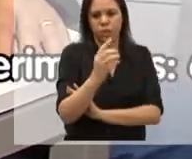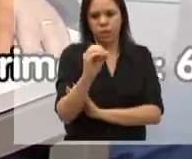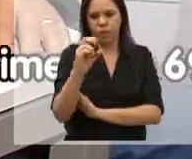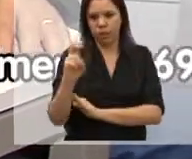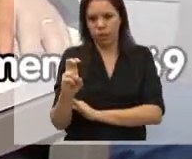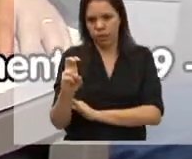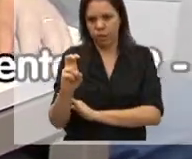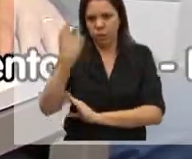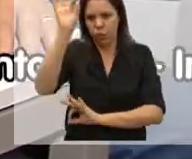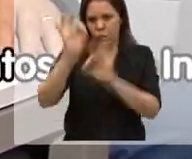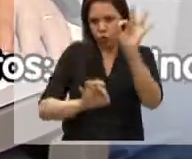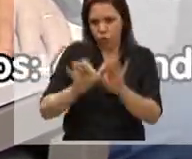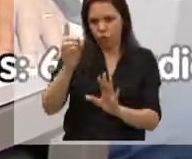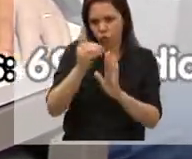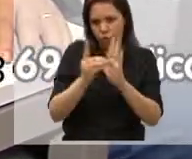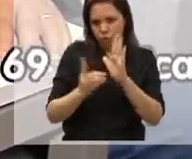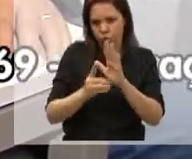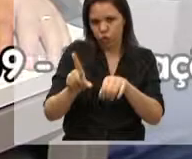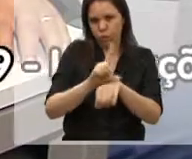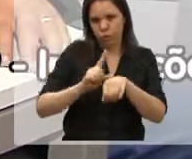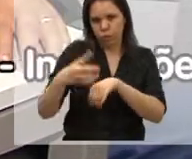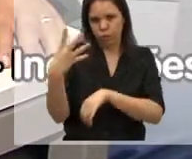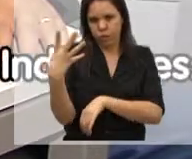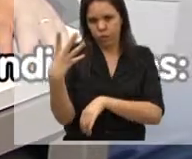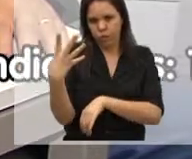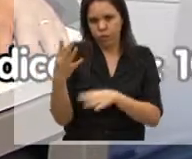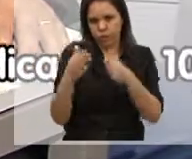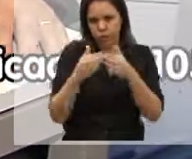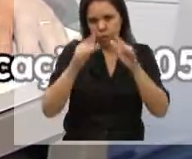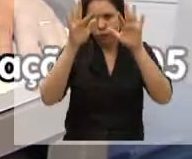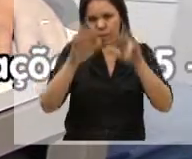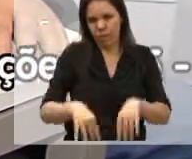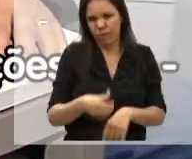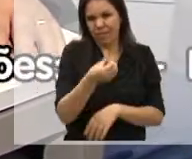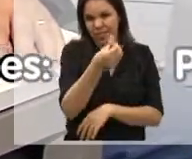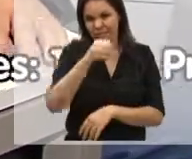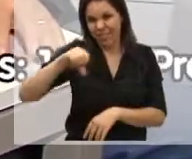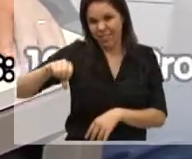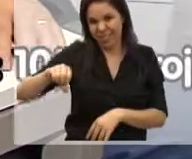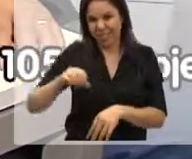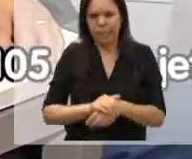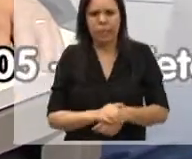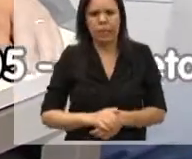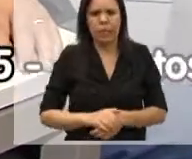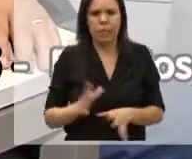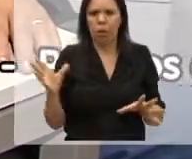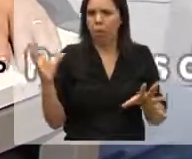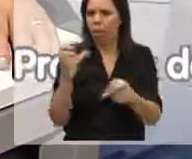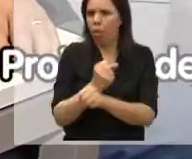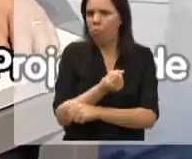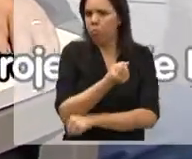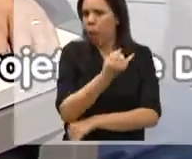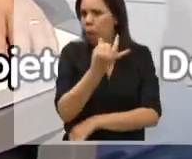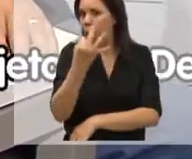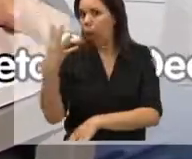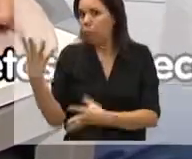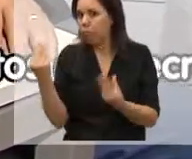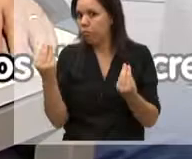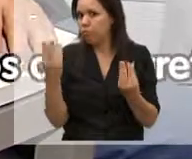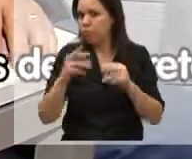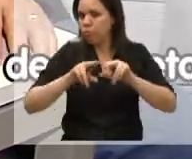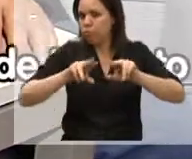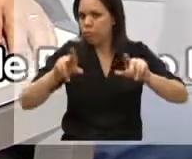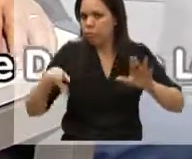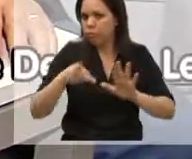105, projeto de decreto legislativo 4, requerimento aí 69, são números aí de todos